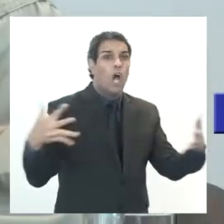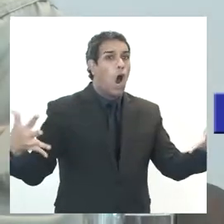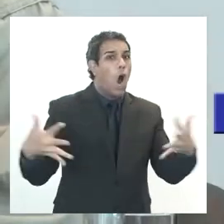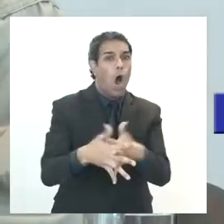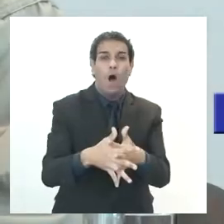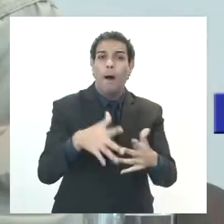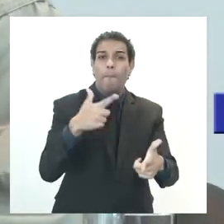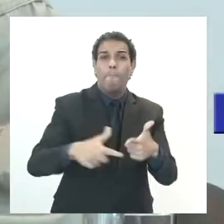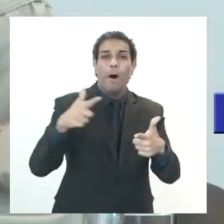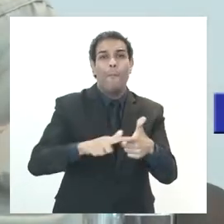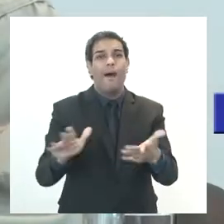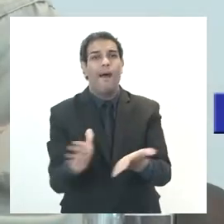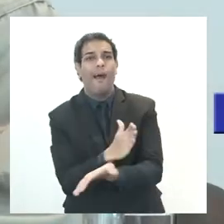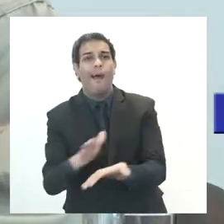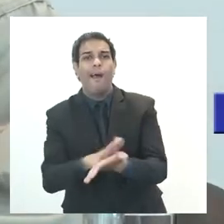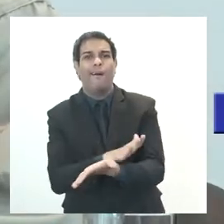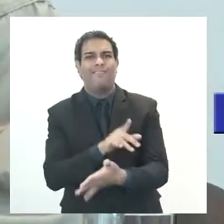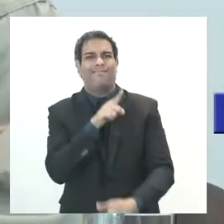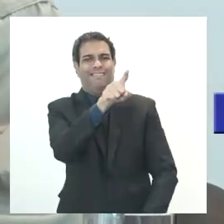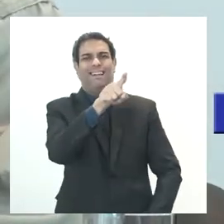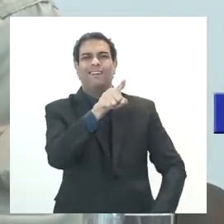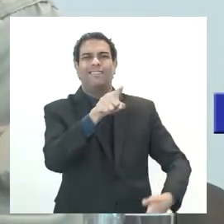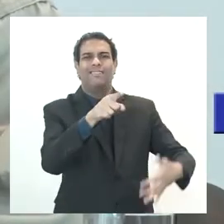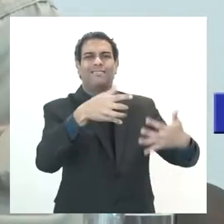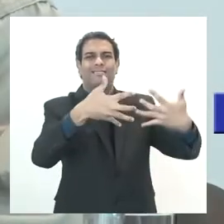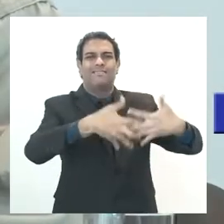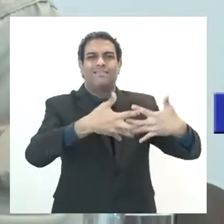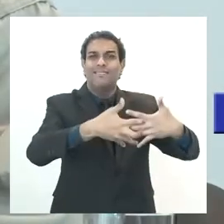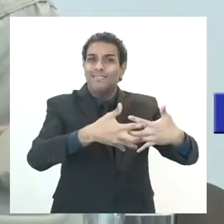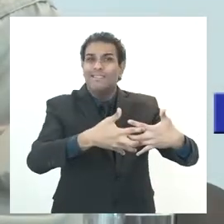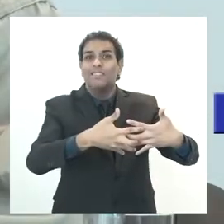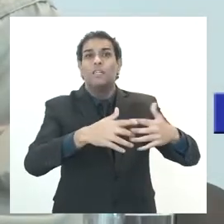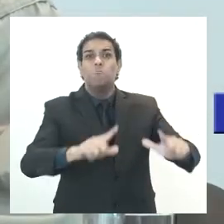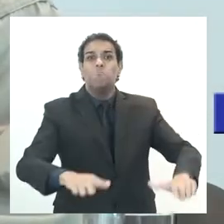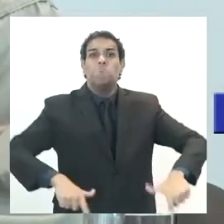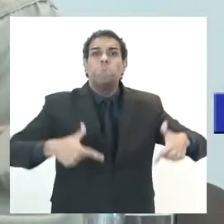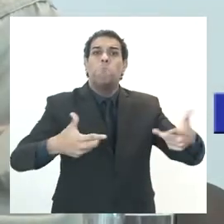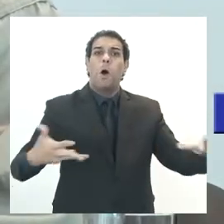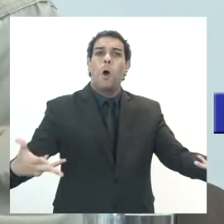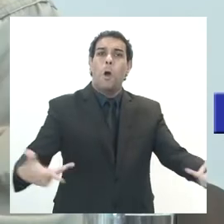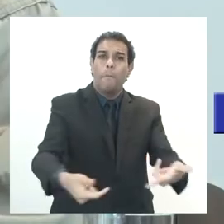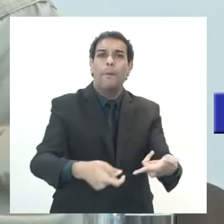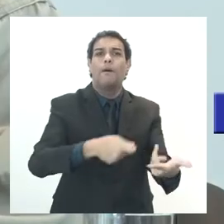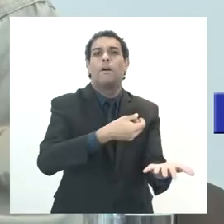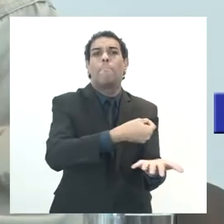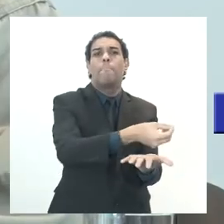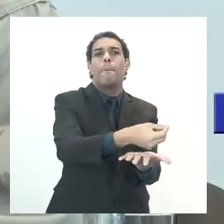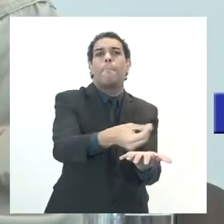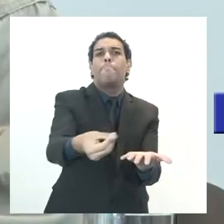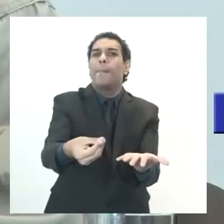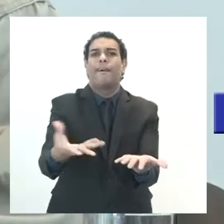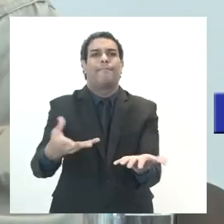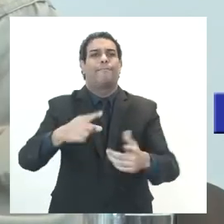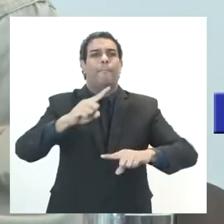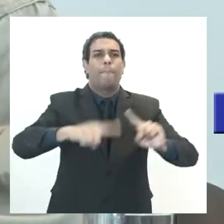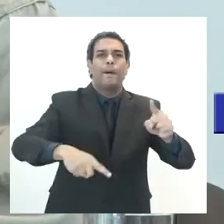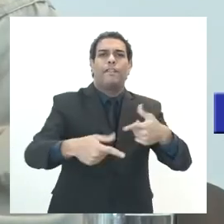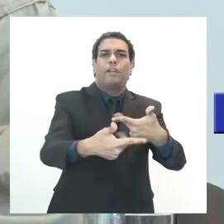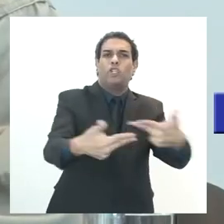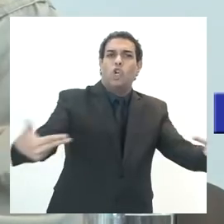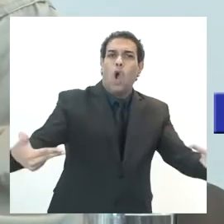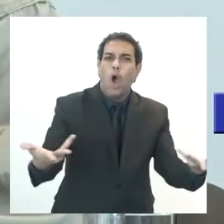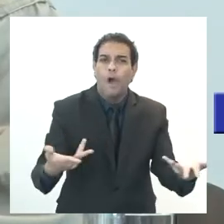nós temos a região serrana que foi feito um trabalho vizinho pelos Correios distribuição de mantimentos